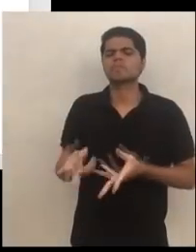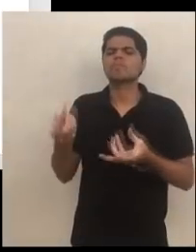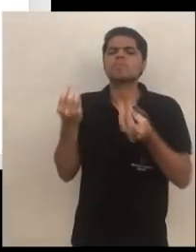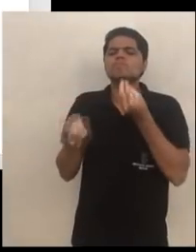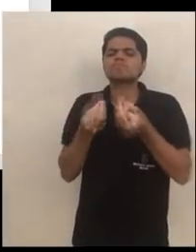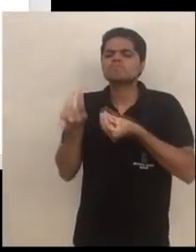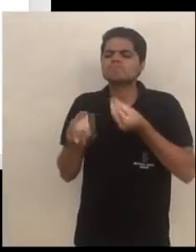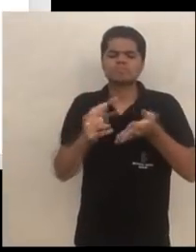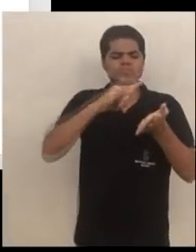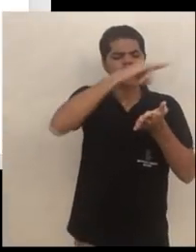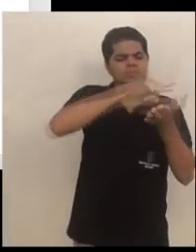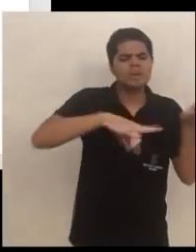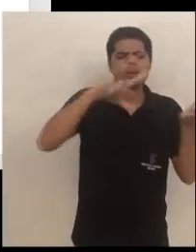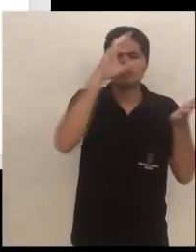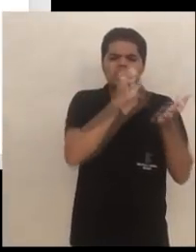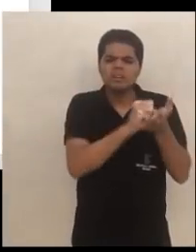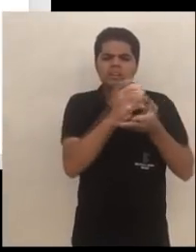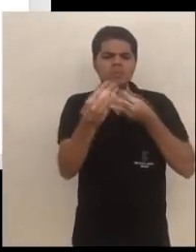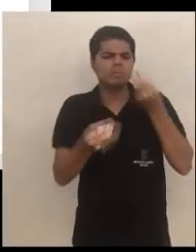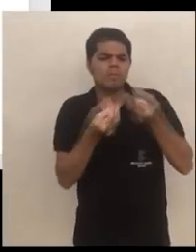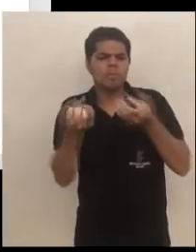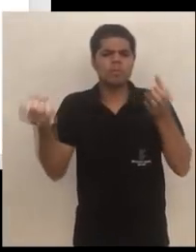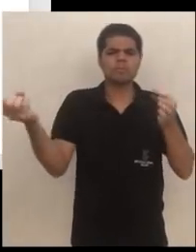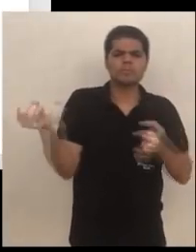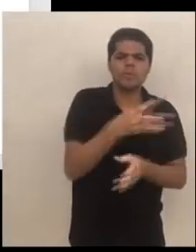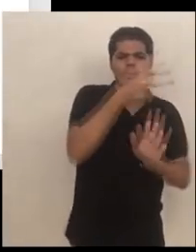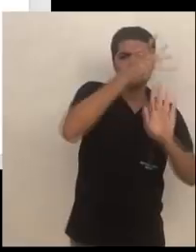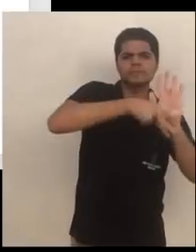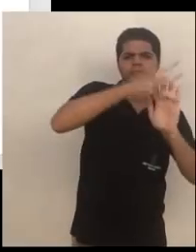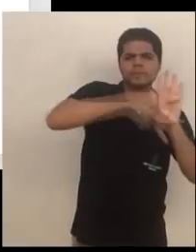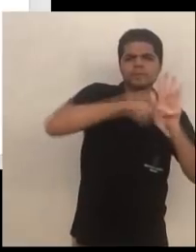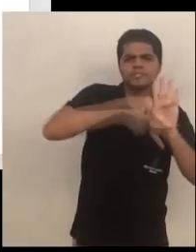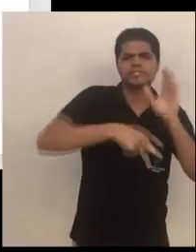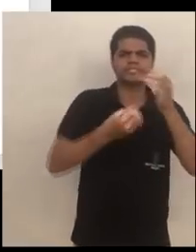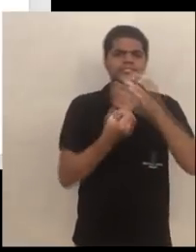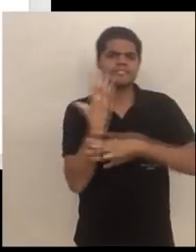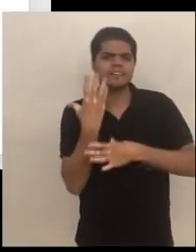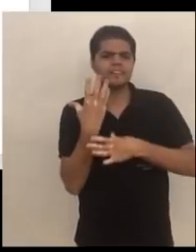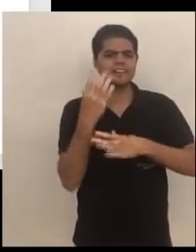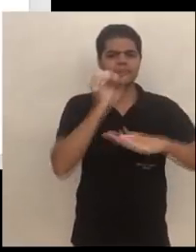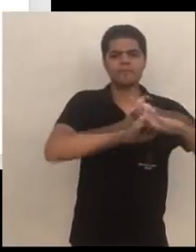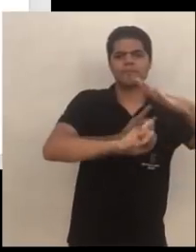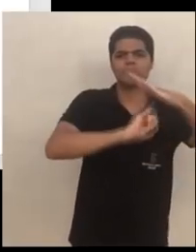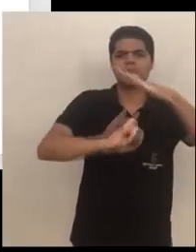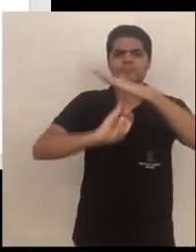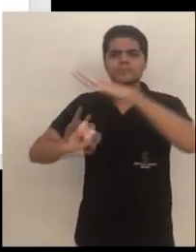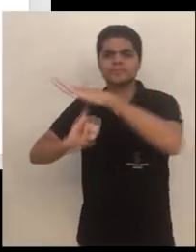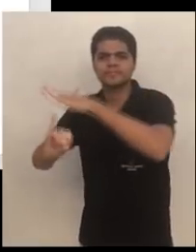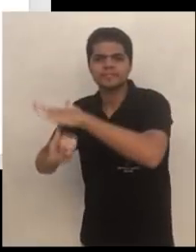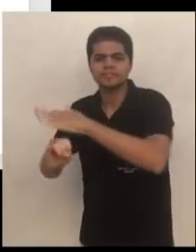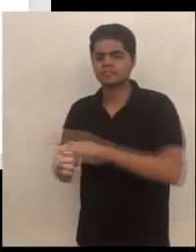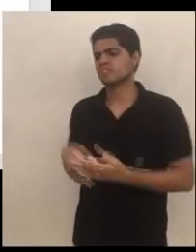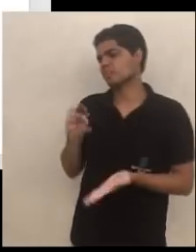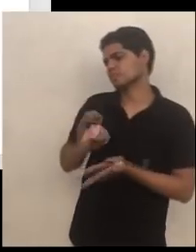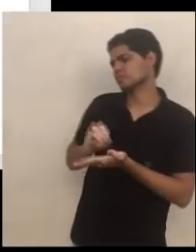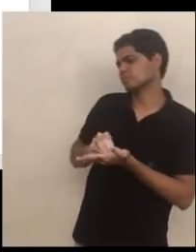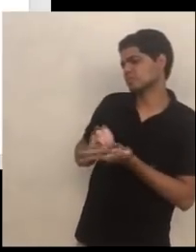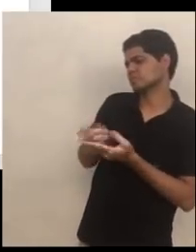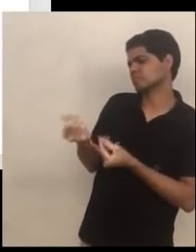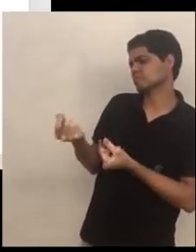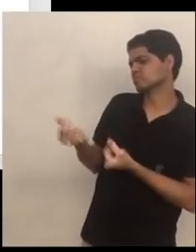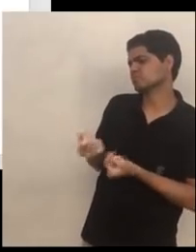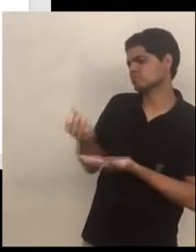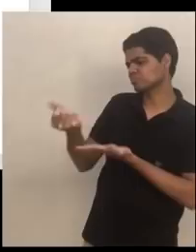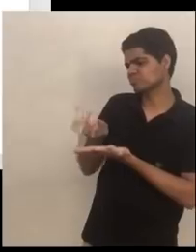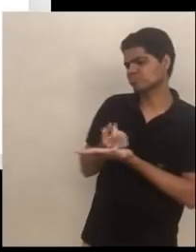nesses contratos de até, fazendo novos projetos especiais com outras instituições, que está faltando direito, está faltando pouco para